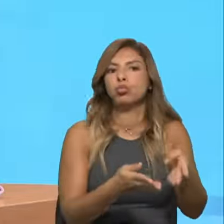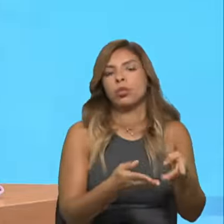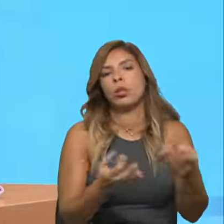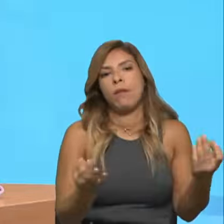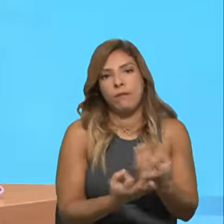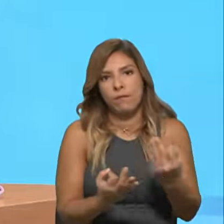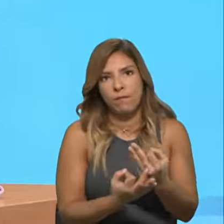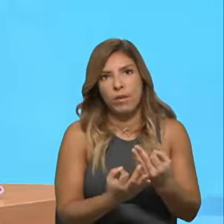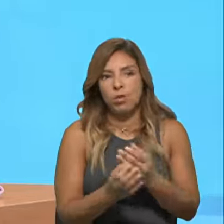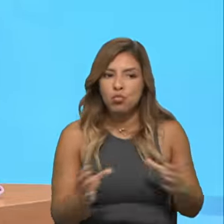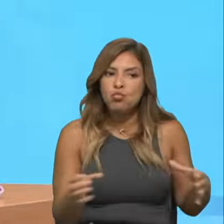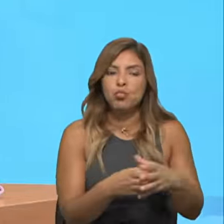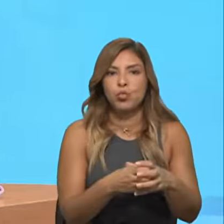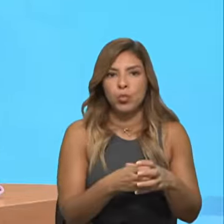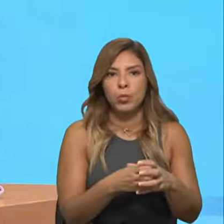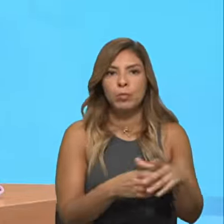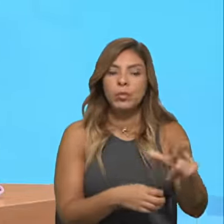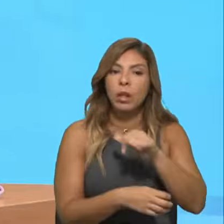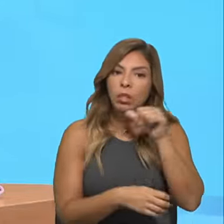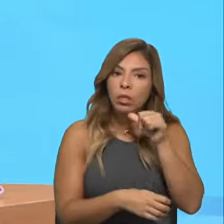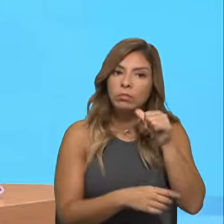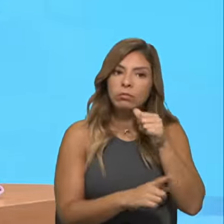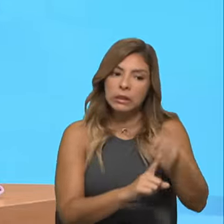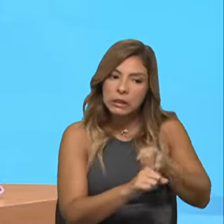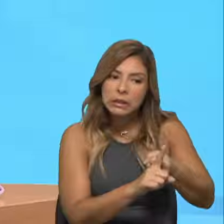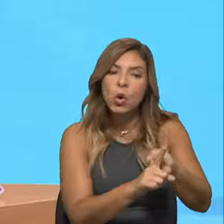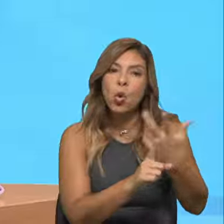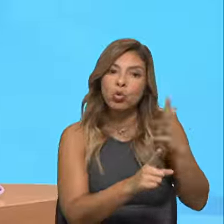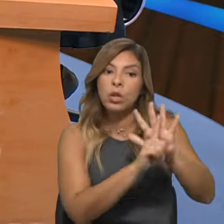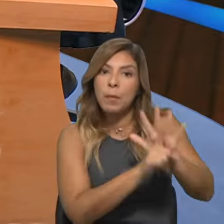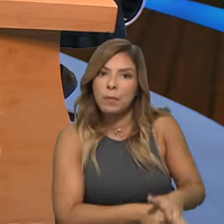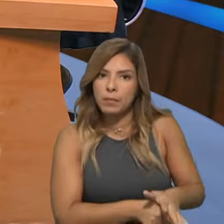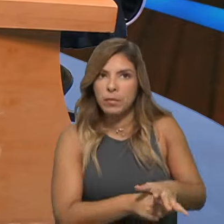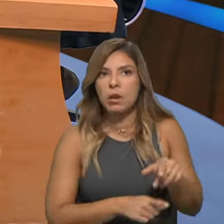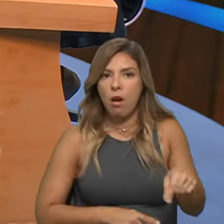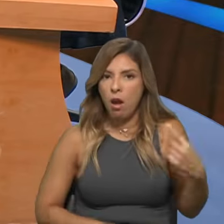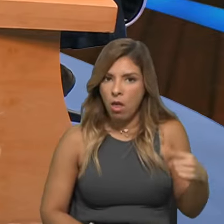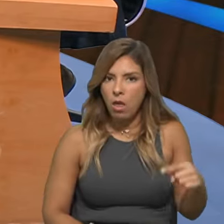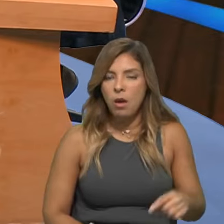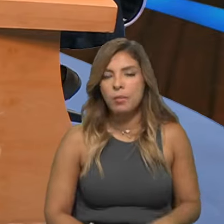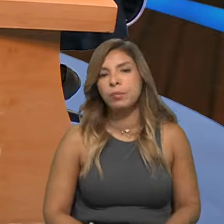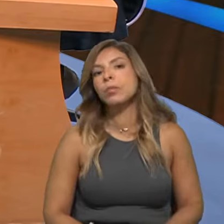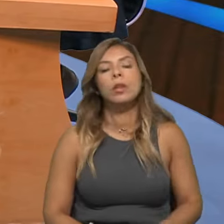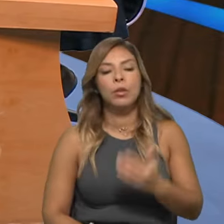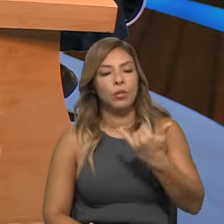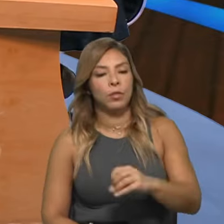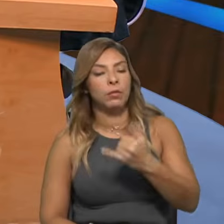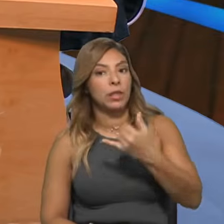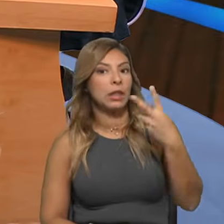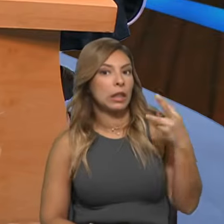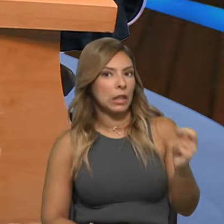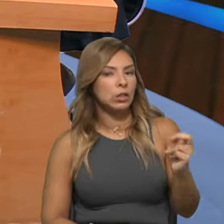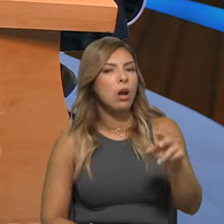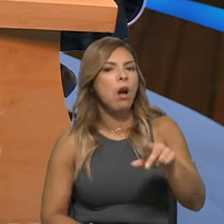comunidades que são vítimas de perseguição, que são vítimas de discriminação religiosa. Que alteração? O último relatório foi publicado em 2023. Que alterações é que